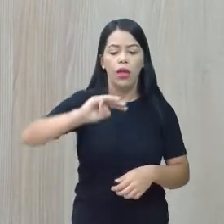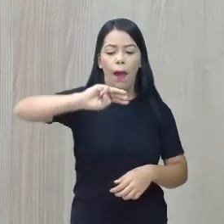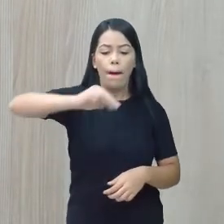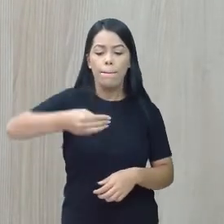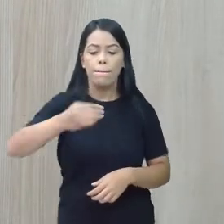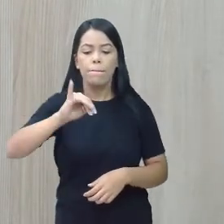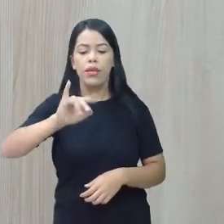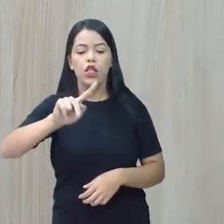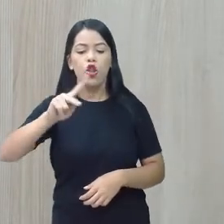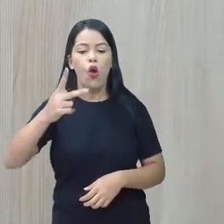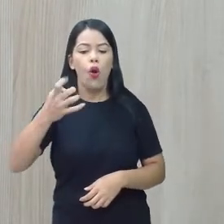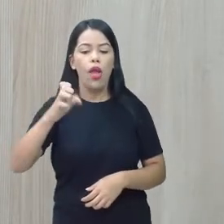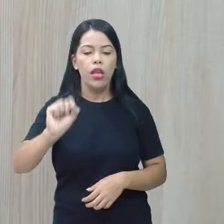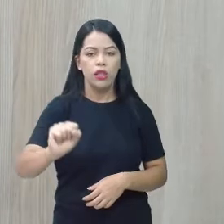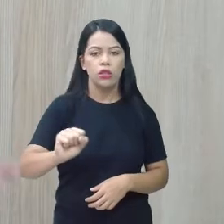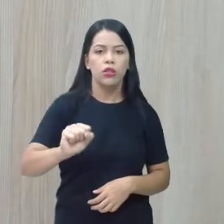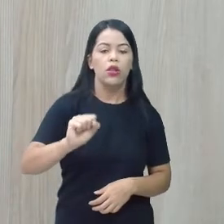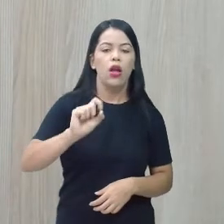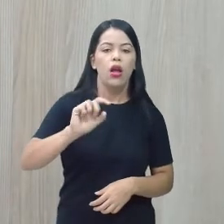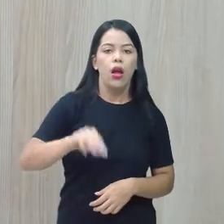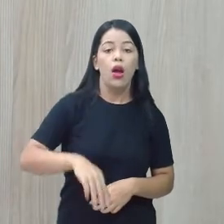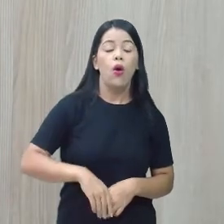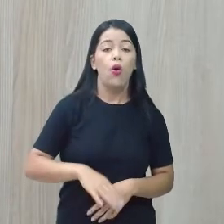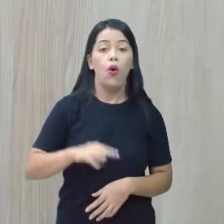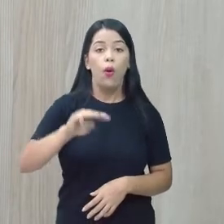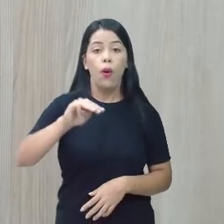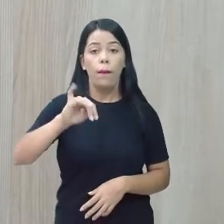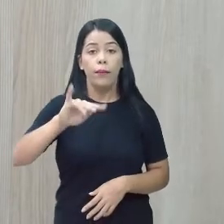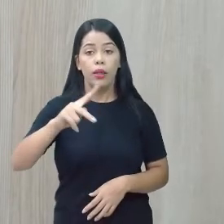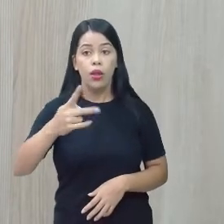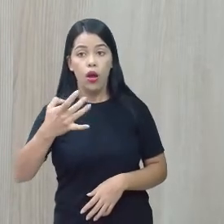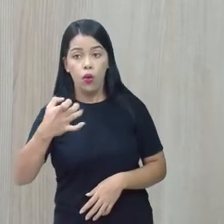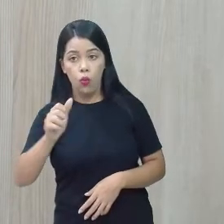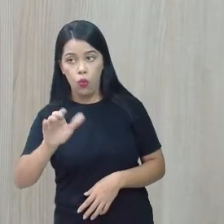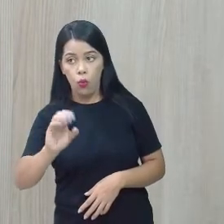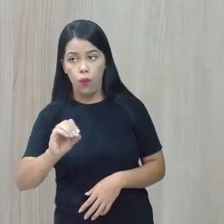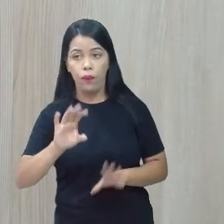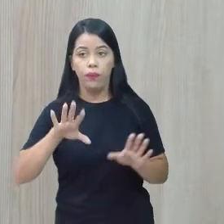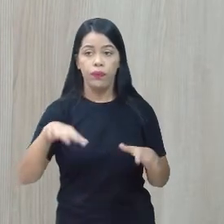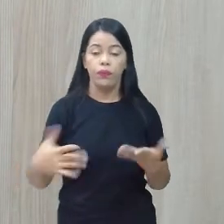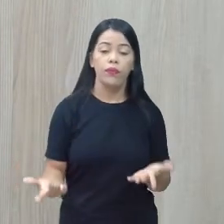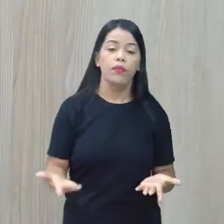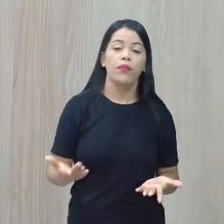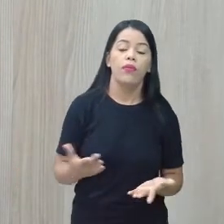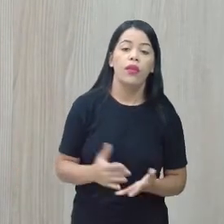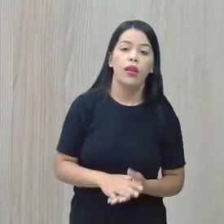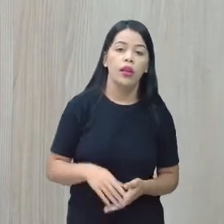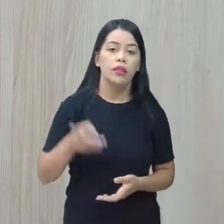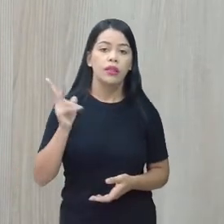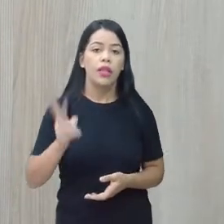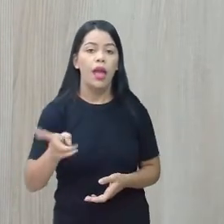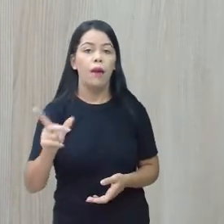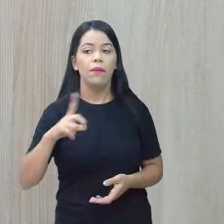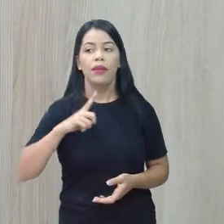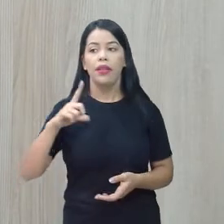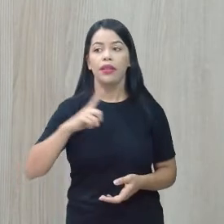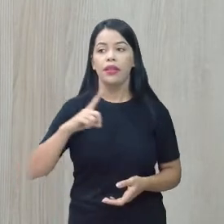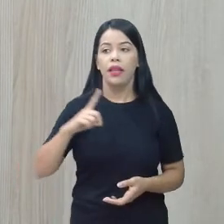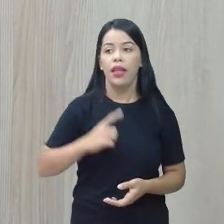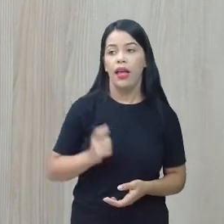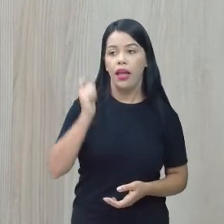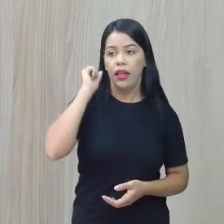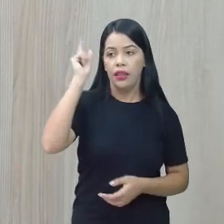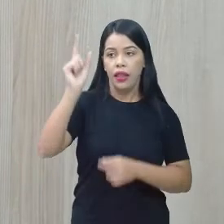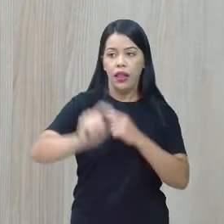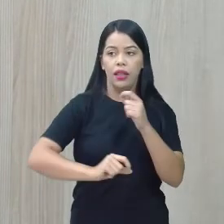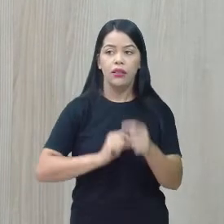milhões, acabou-se. Você já tiraria aí um bocado de casas decimais, tá joia? Então, sempre tem a ideia